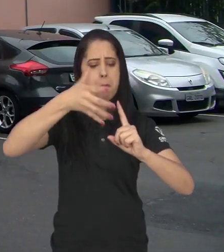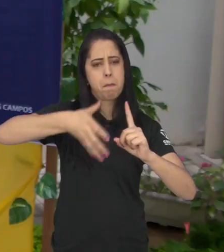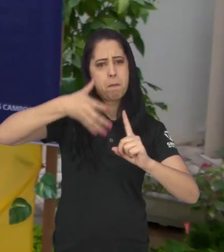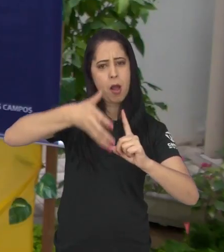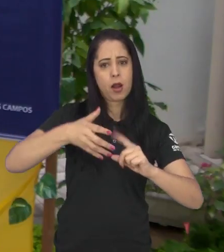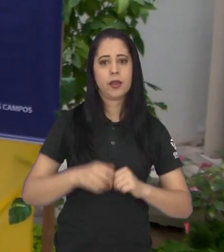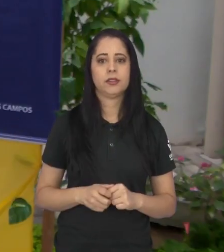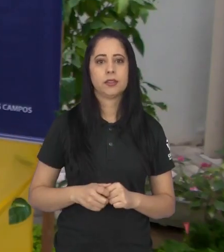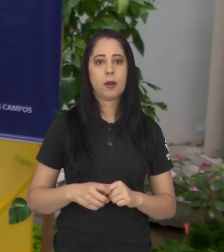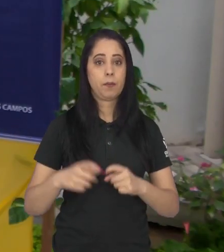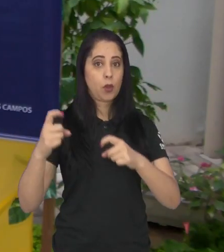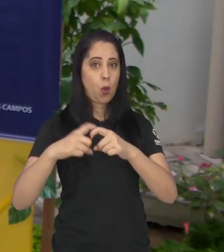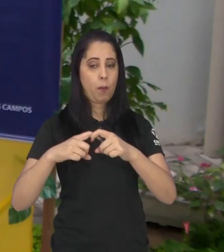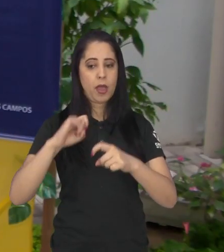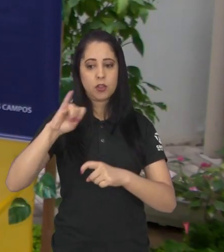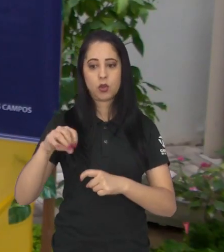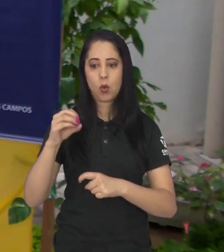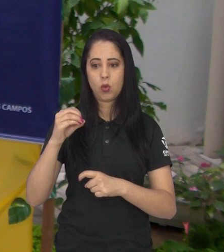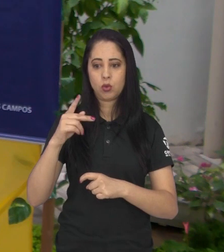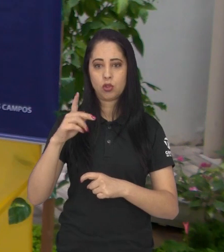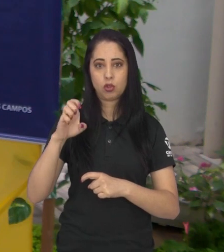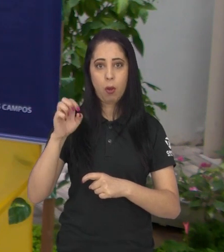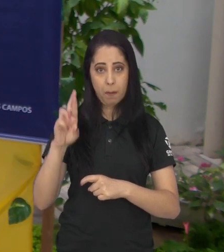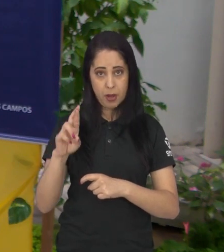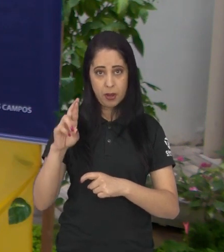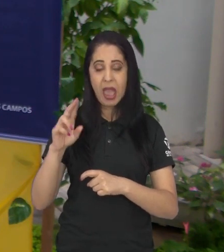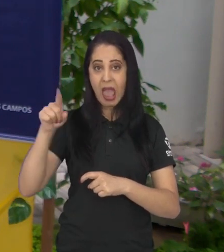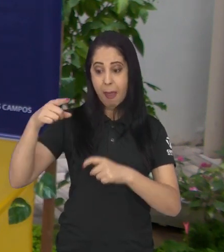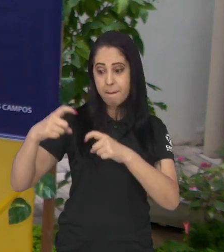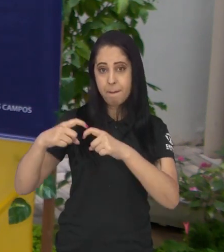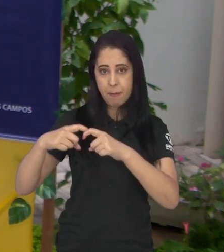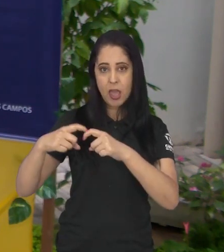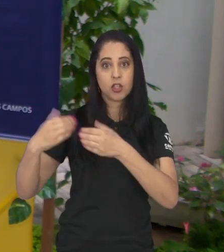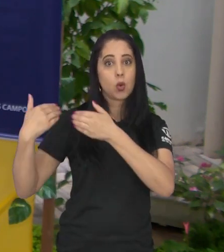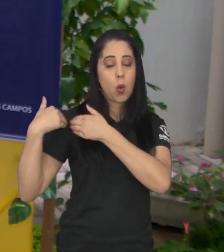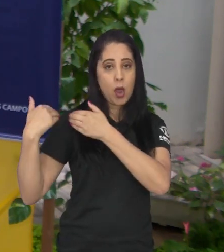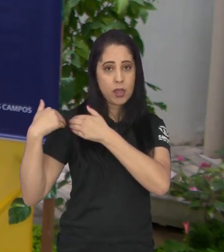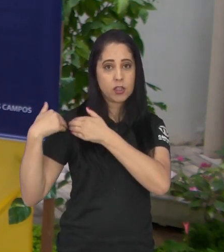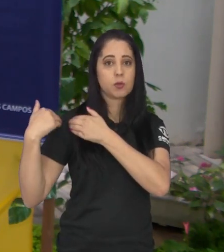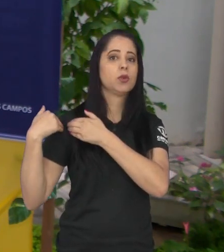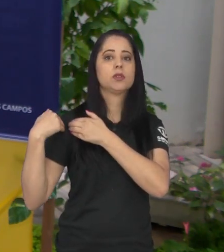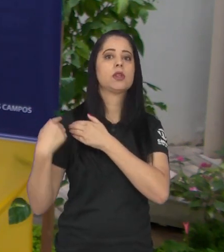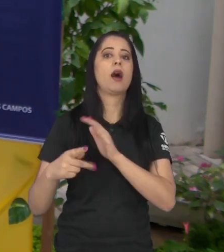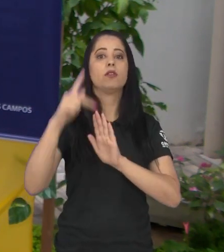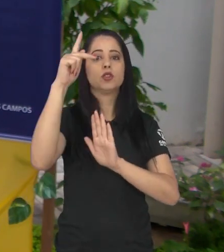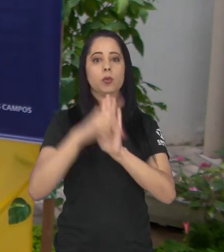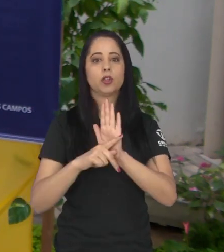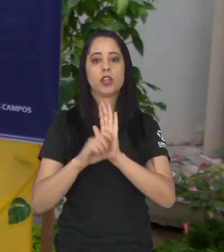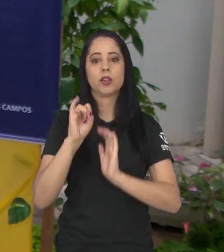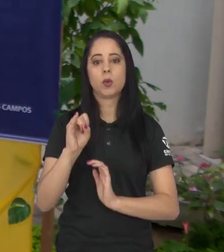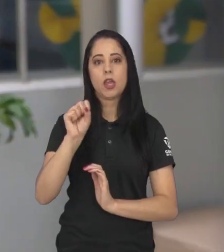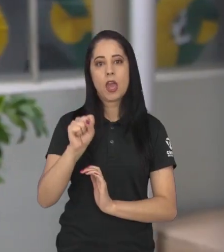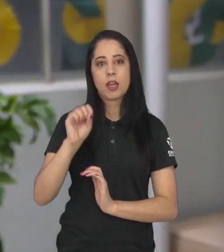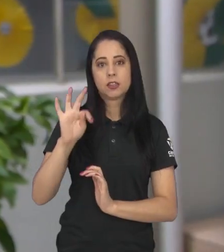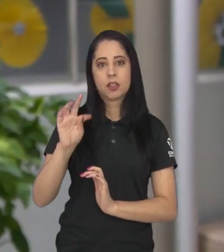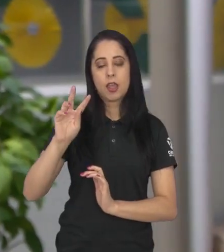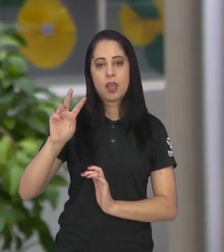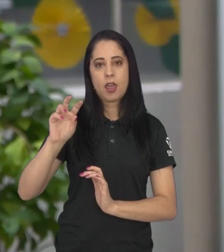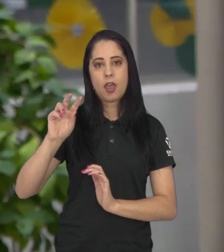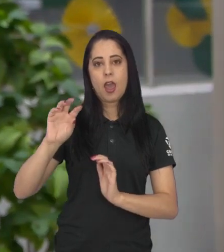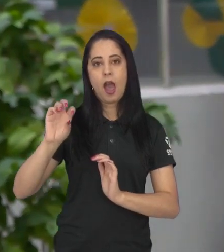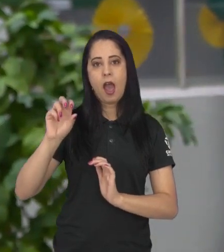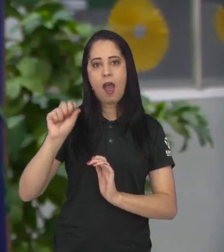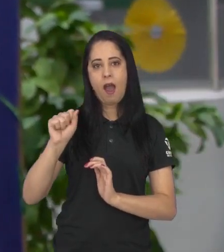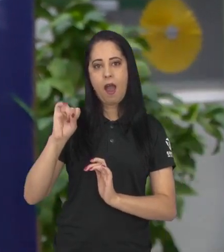eventos. Dr. Jopper Fonseca Júnior, epidemiologista responsável pelo programa IST-AIDS,